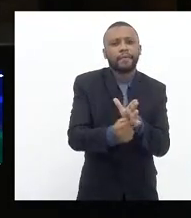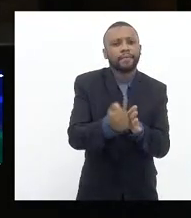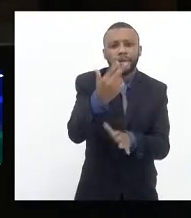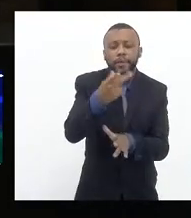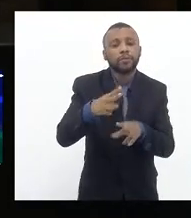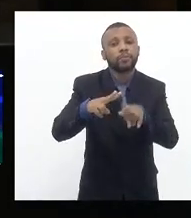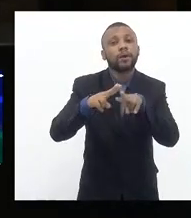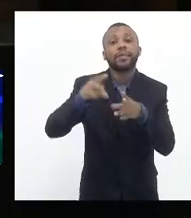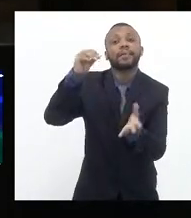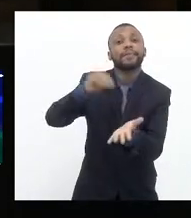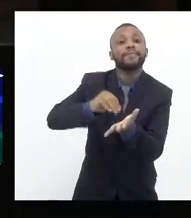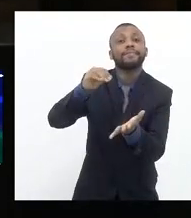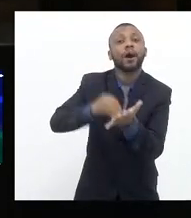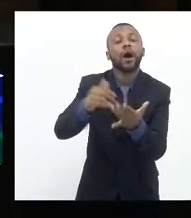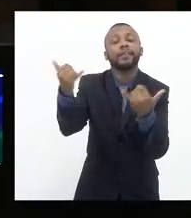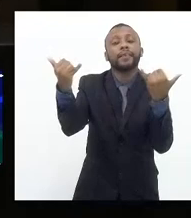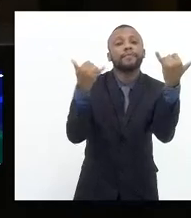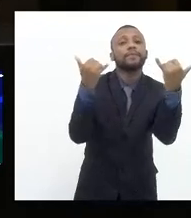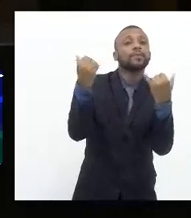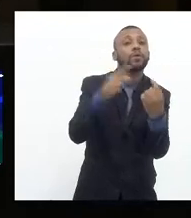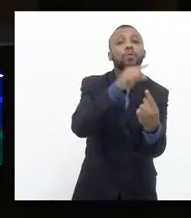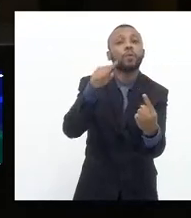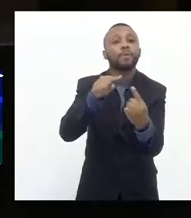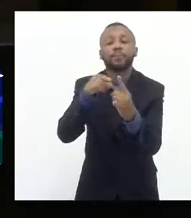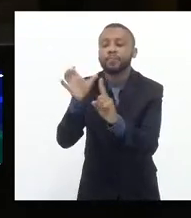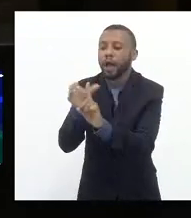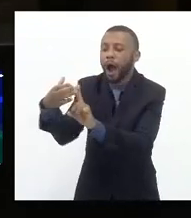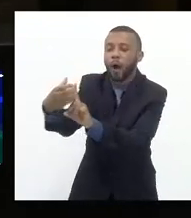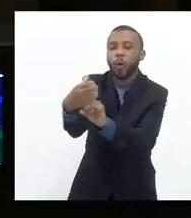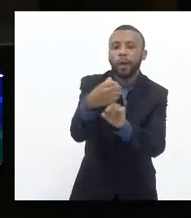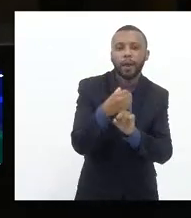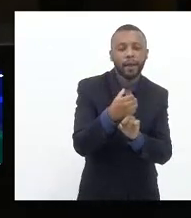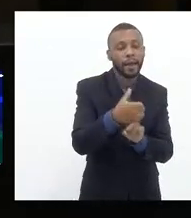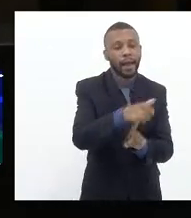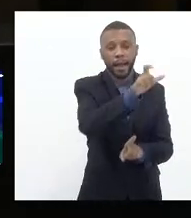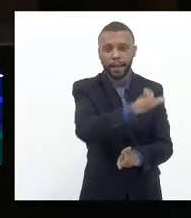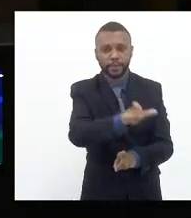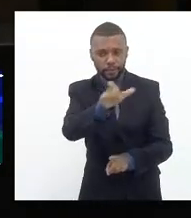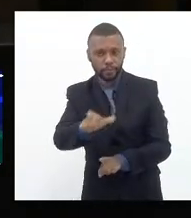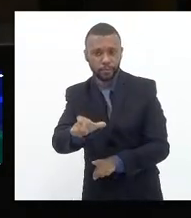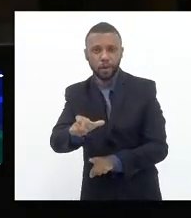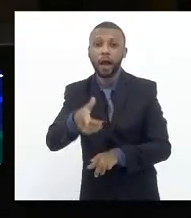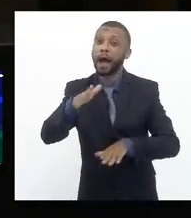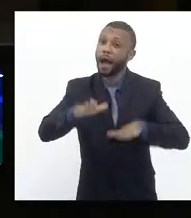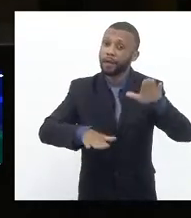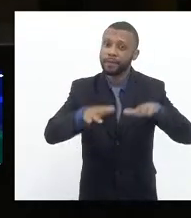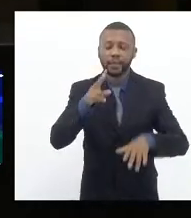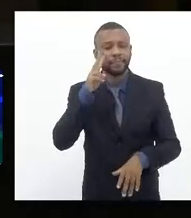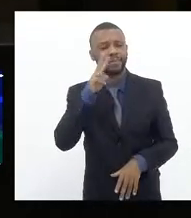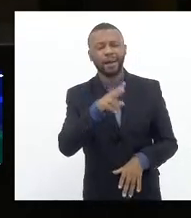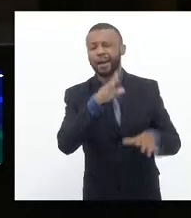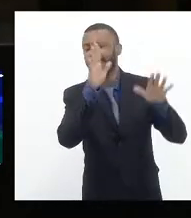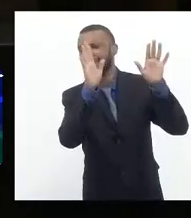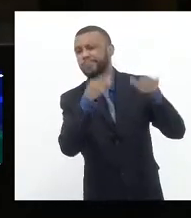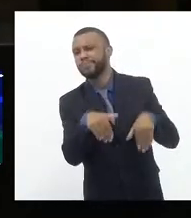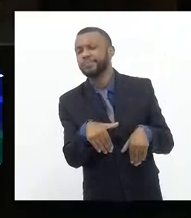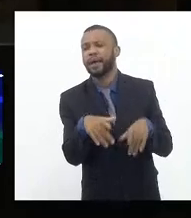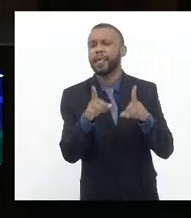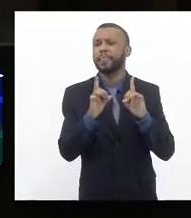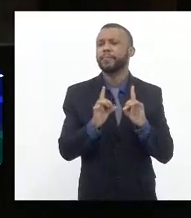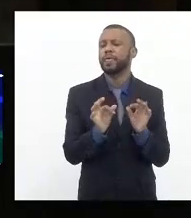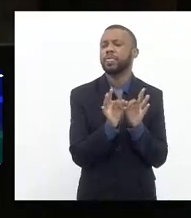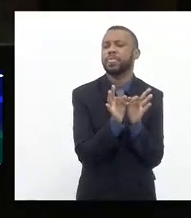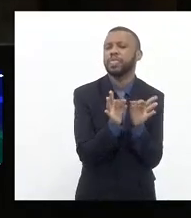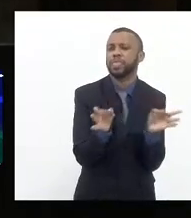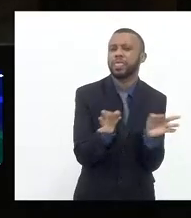de informação para o acolhimento dessas pessoas. Então, muitas vezes, é visto como mimimi, uma depressãozinha,